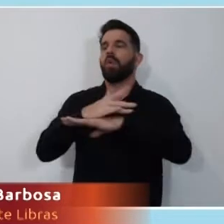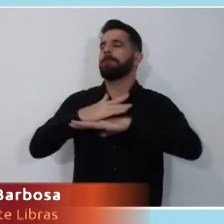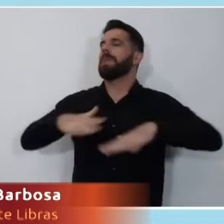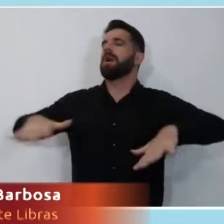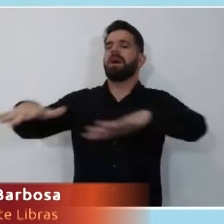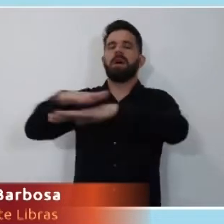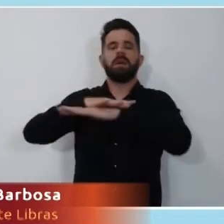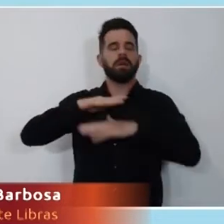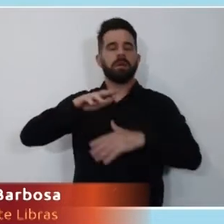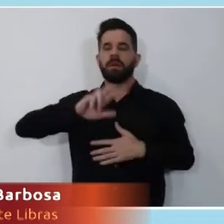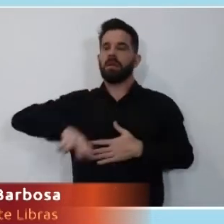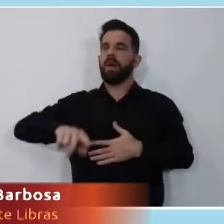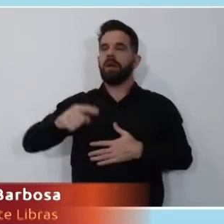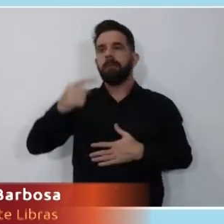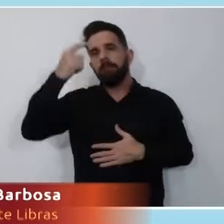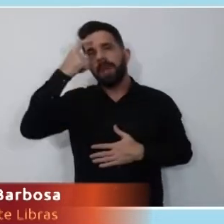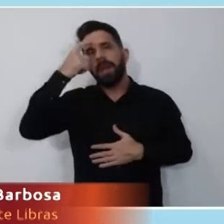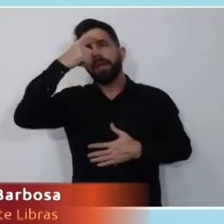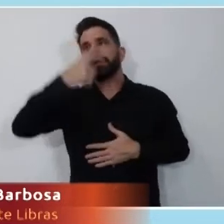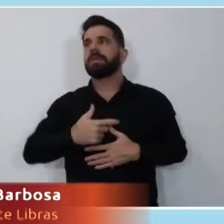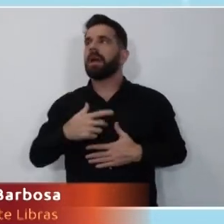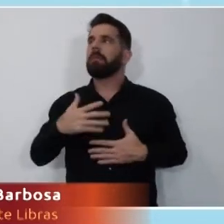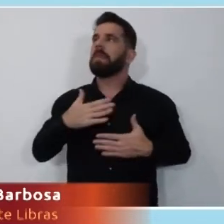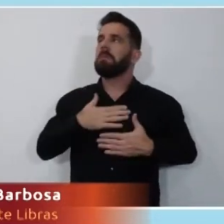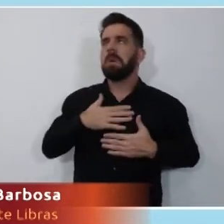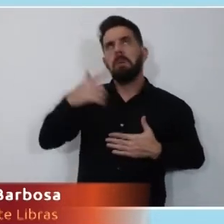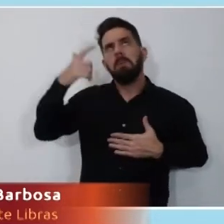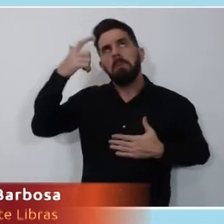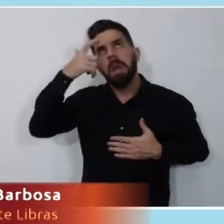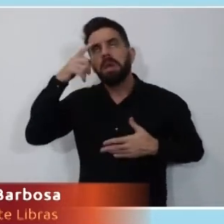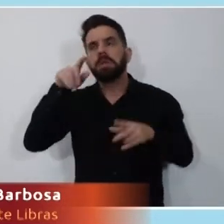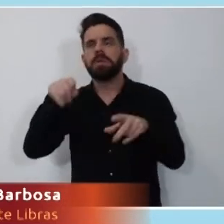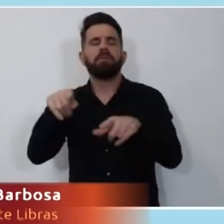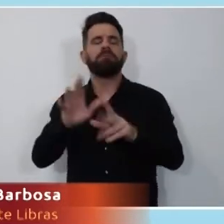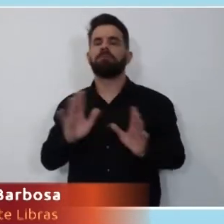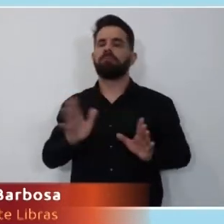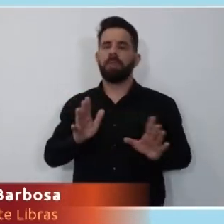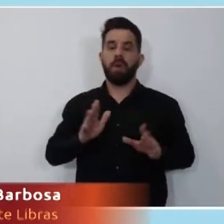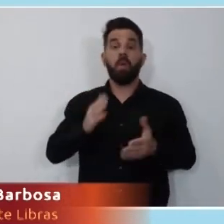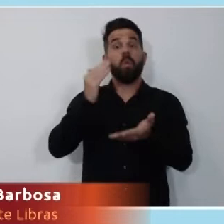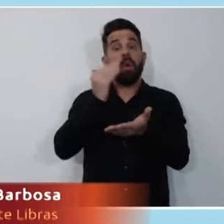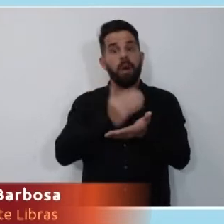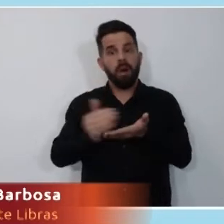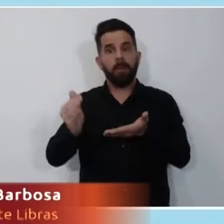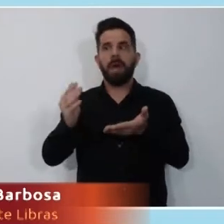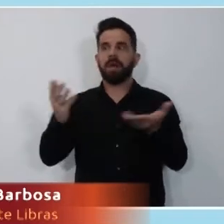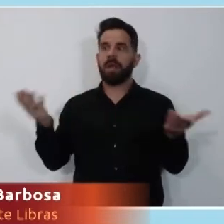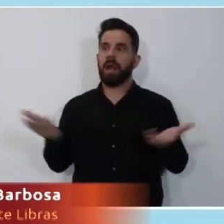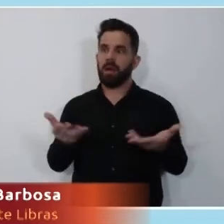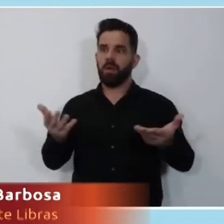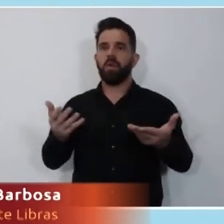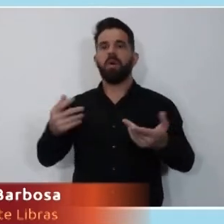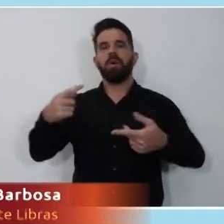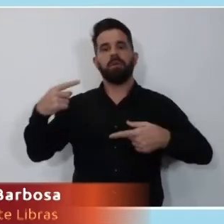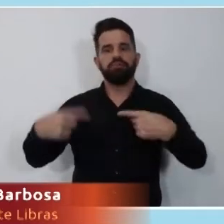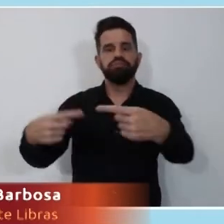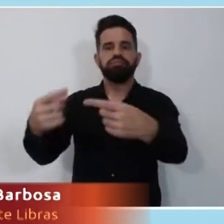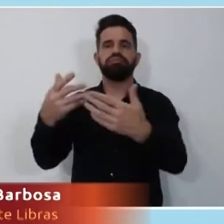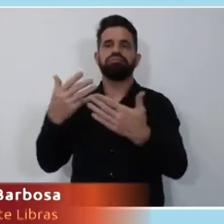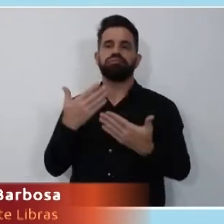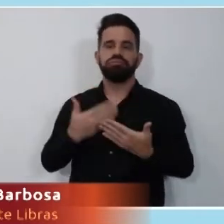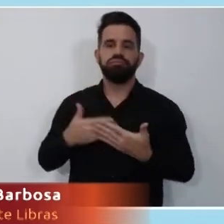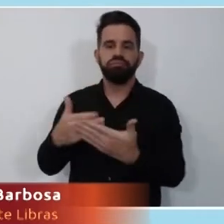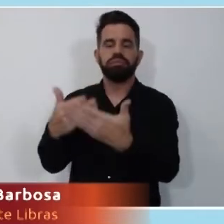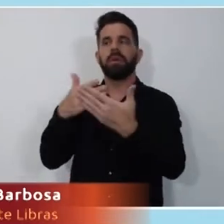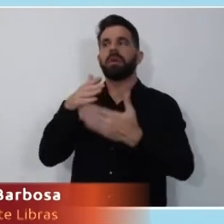das pessoas começa a frequentar o pensamento da academia, começa a frequentar o pensamento de órgãos